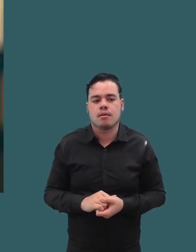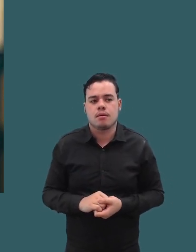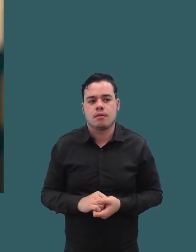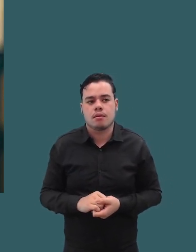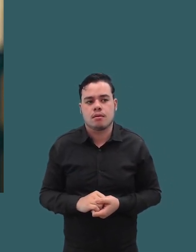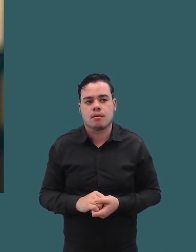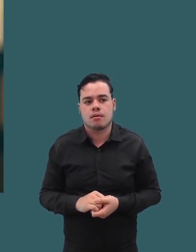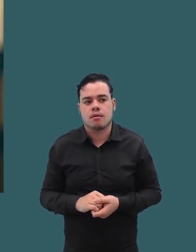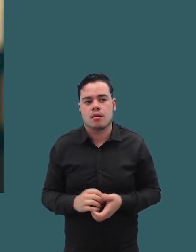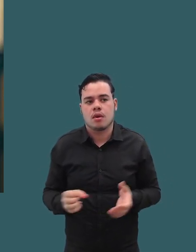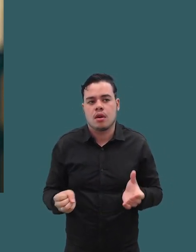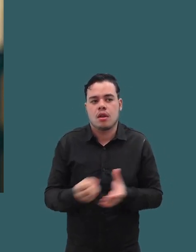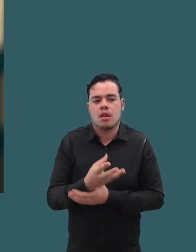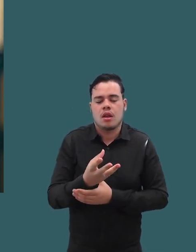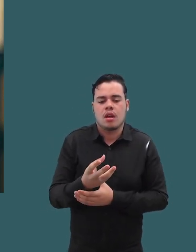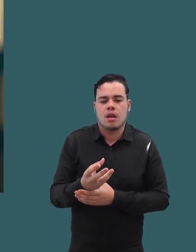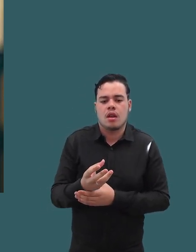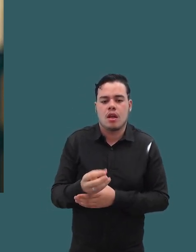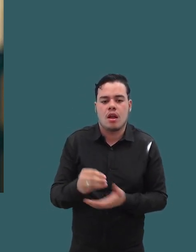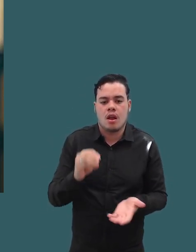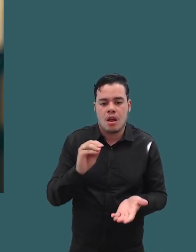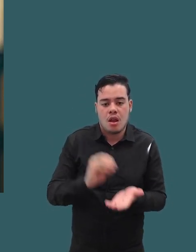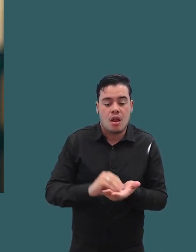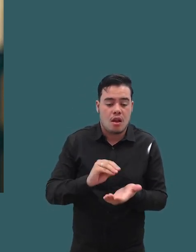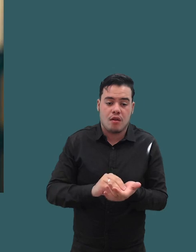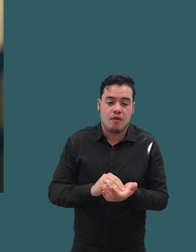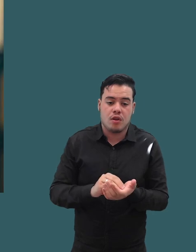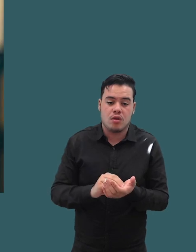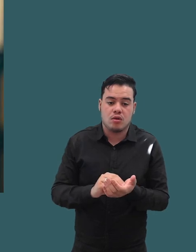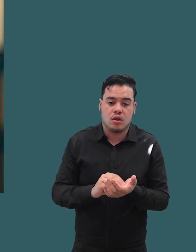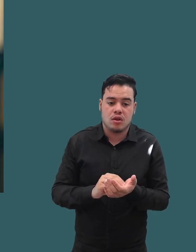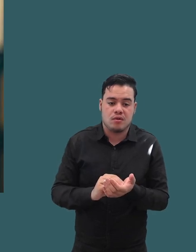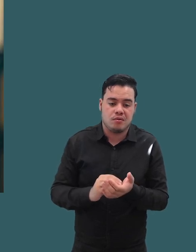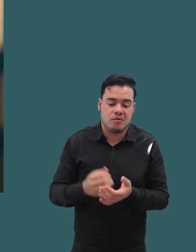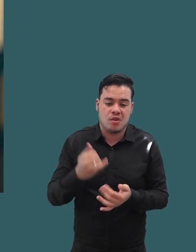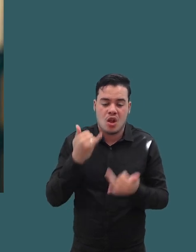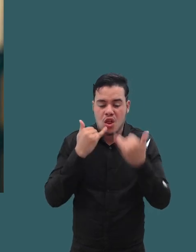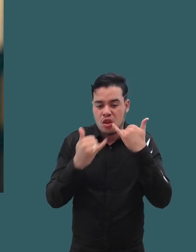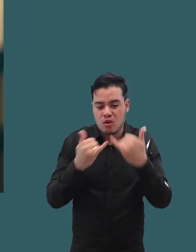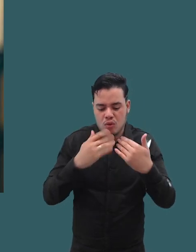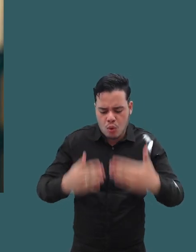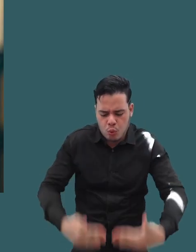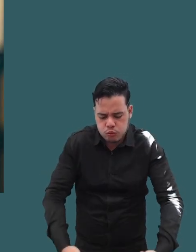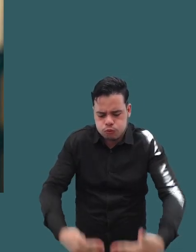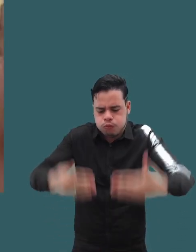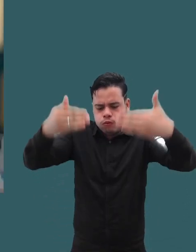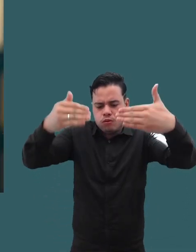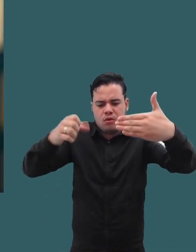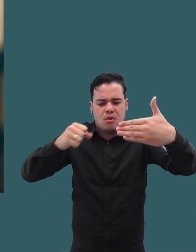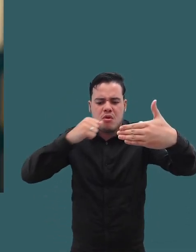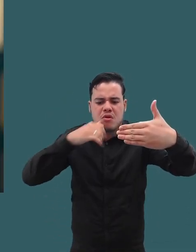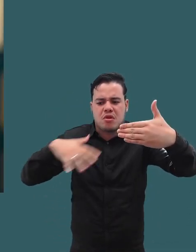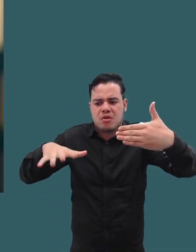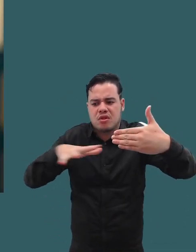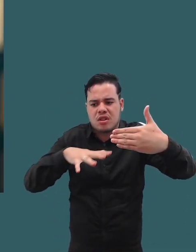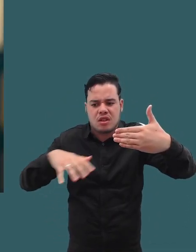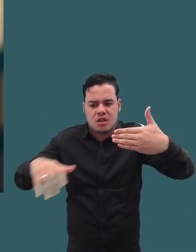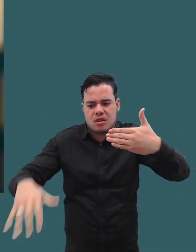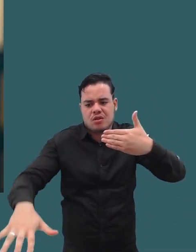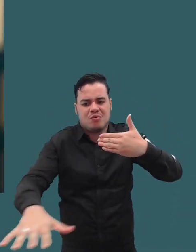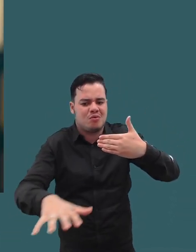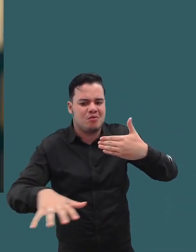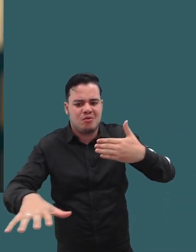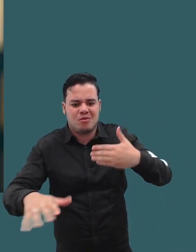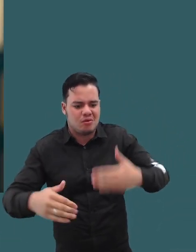os desinformacionistas criam muros entre a ciência e a sociedade, nós devemos criar pontos. E eu